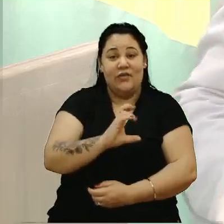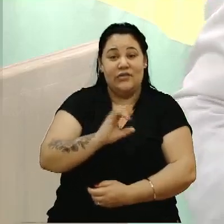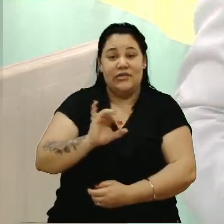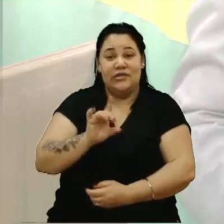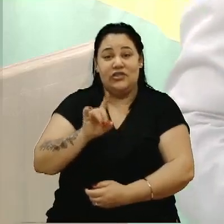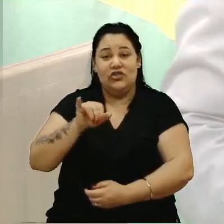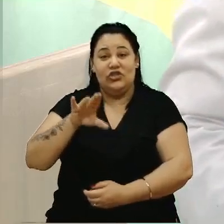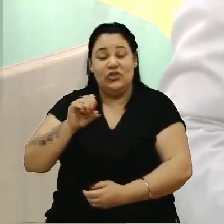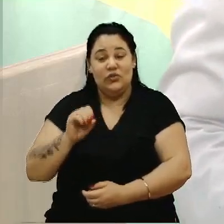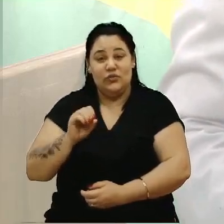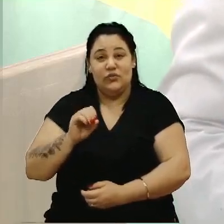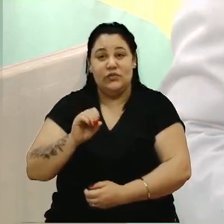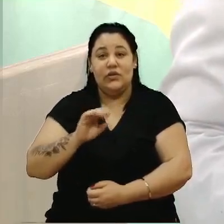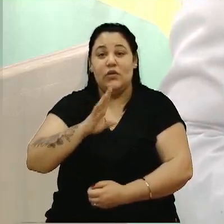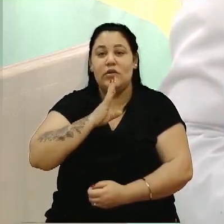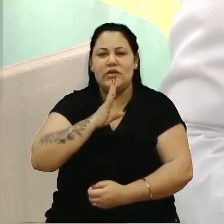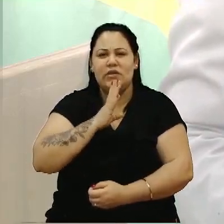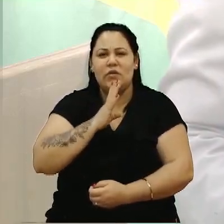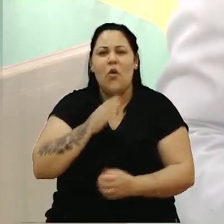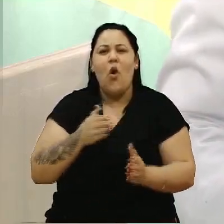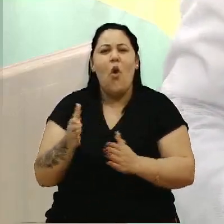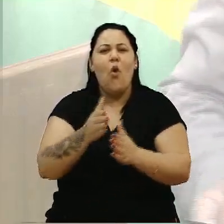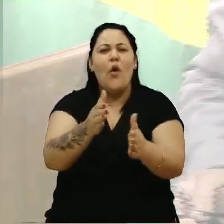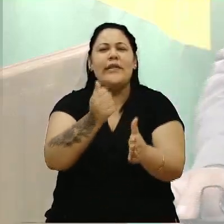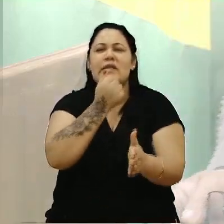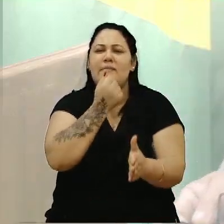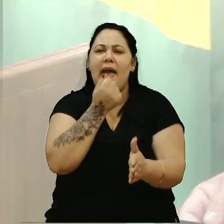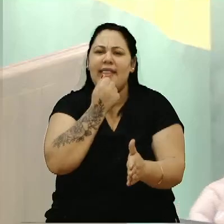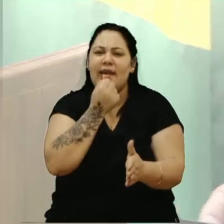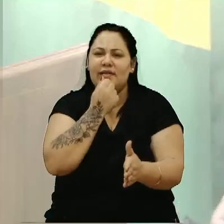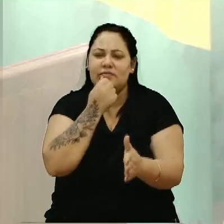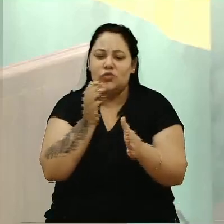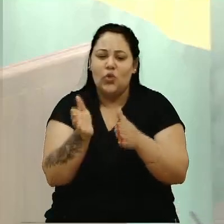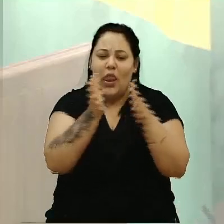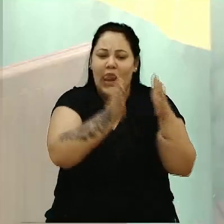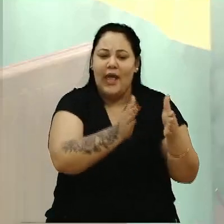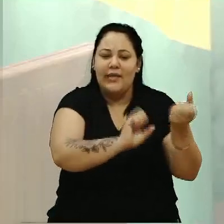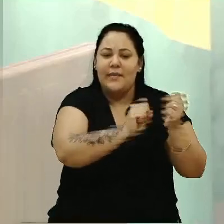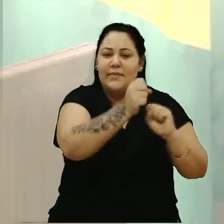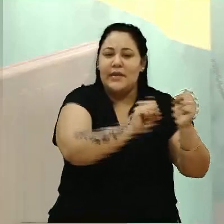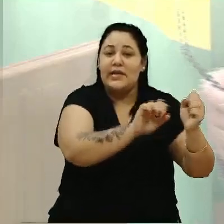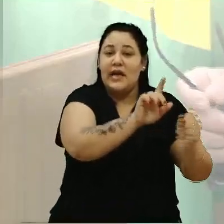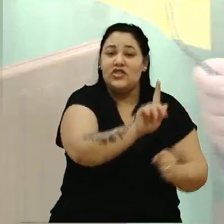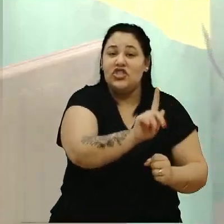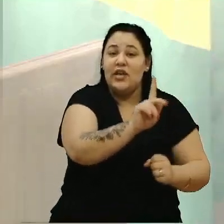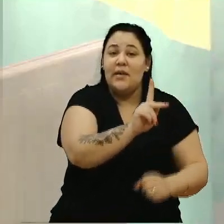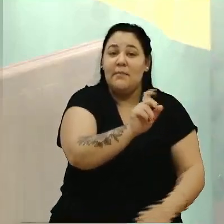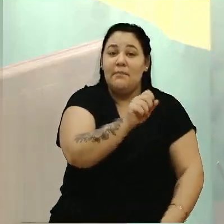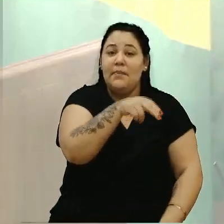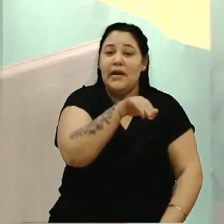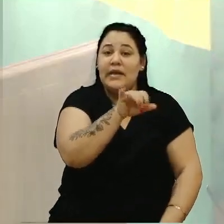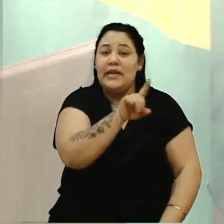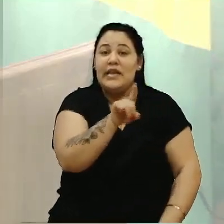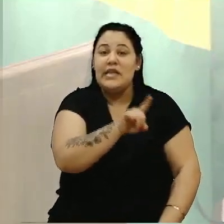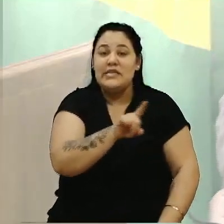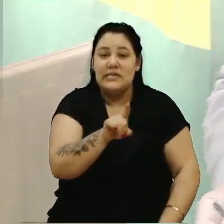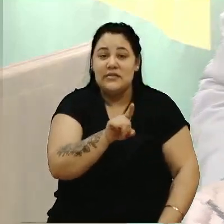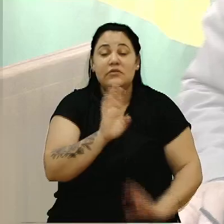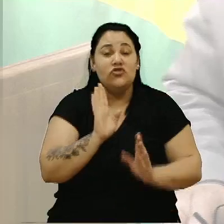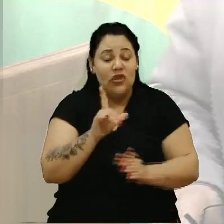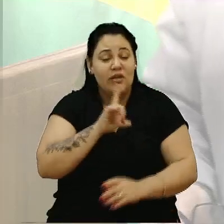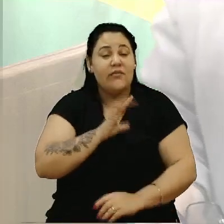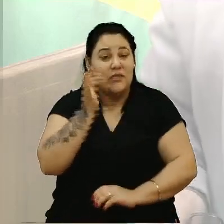eu conhecia até como Rua das Pedras, essa rua, do lado da Gepanês. Em que nós estivemos lá muitas vezes, inclusive com o vereador